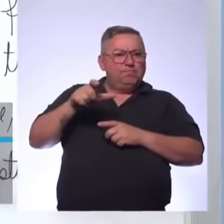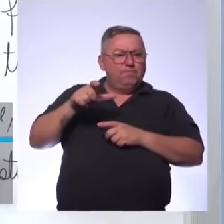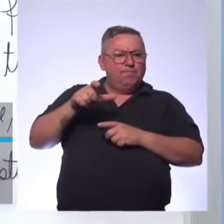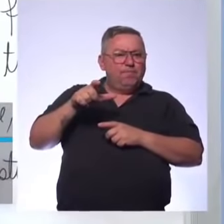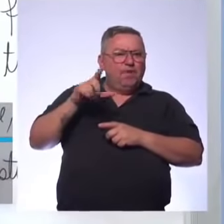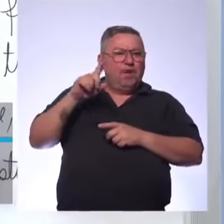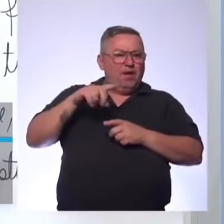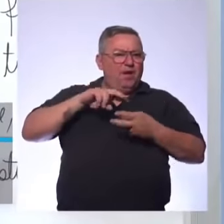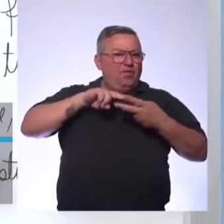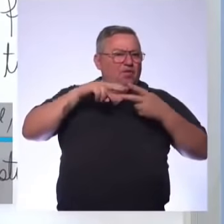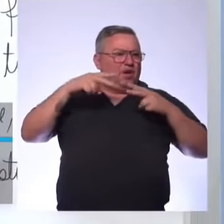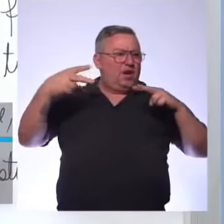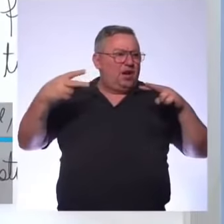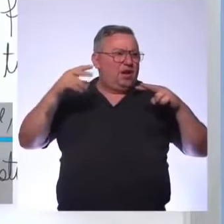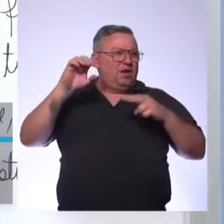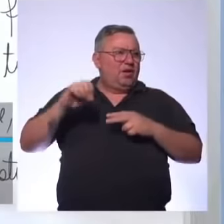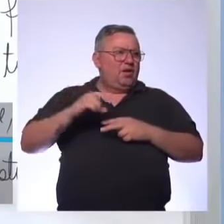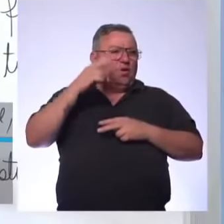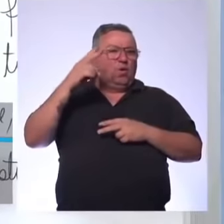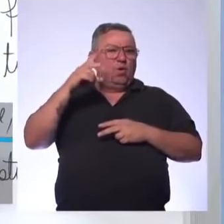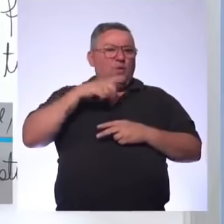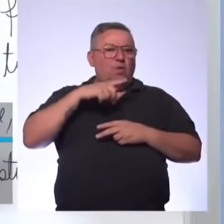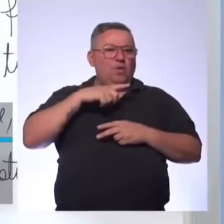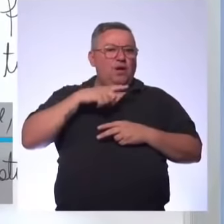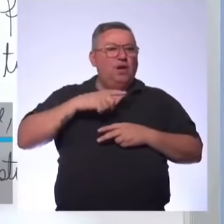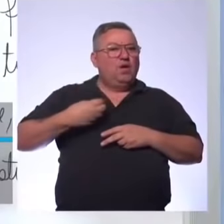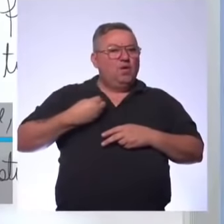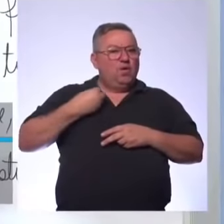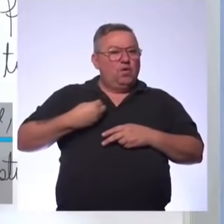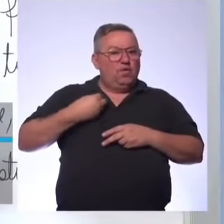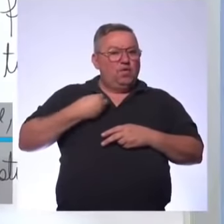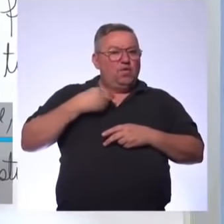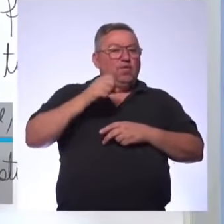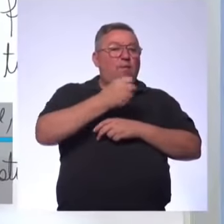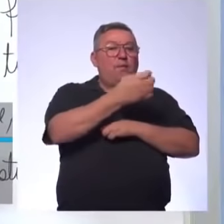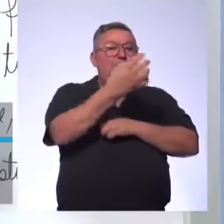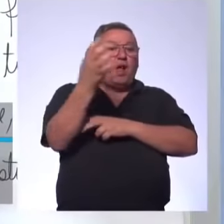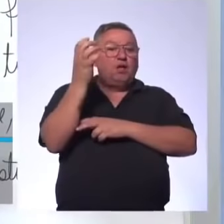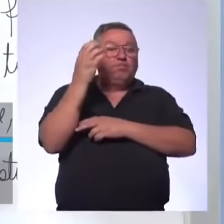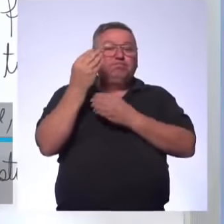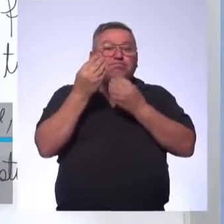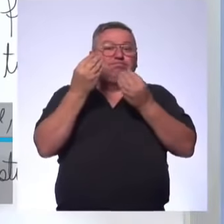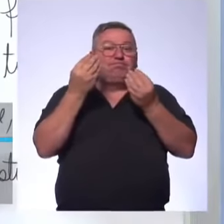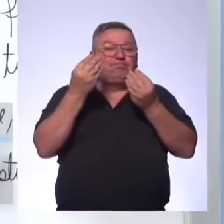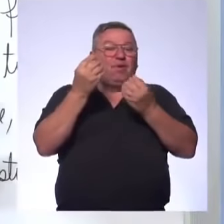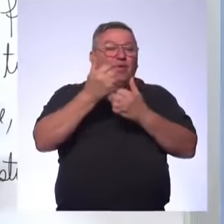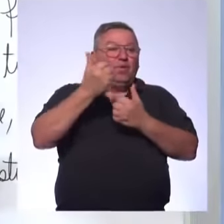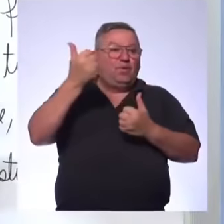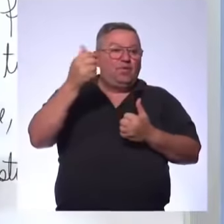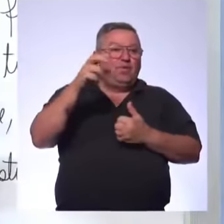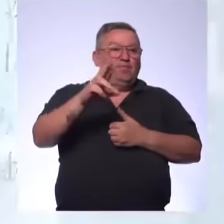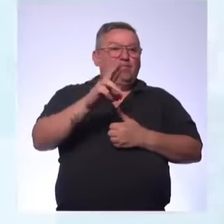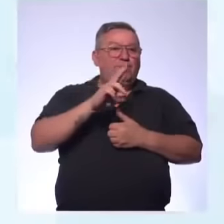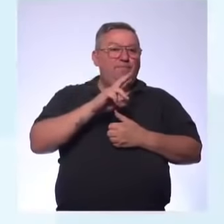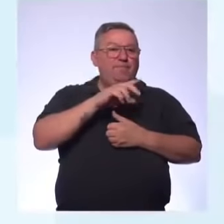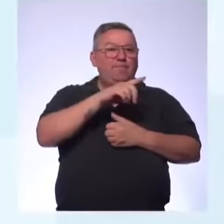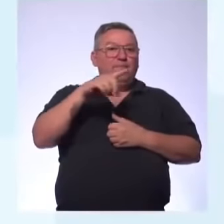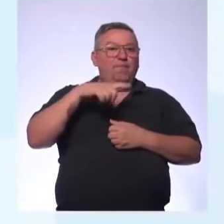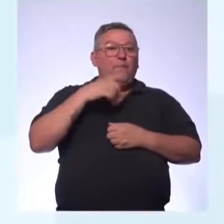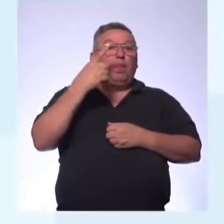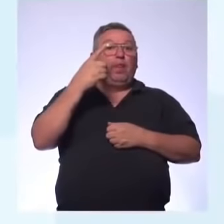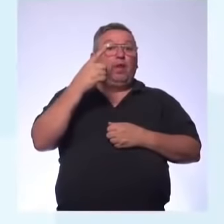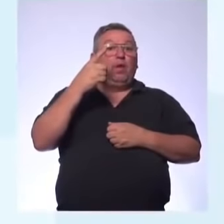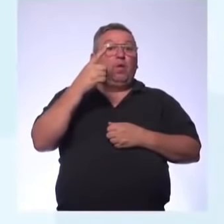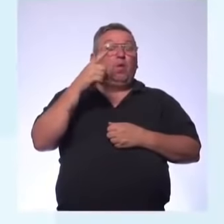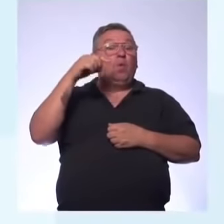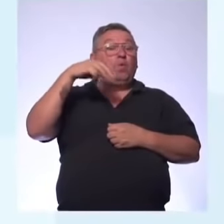são genéticos Ou eles vem com Convívio com o meio ambiente então o diretor vai colocar ali a resposta vocês tenham